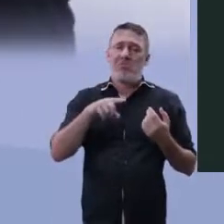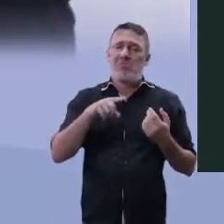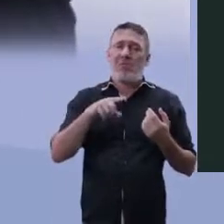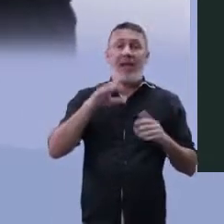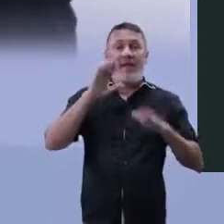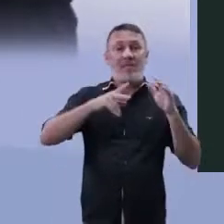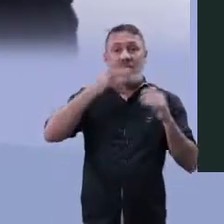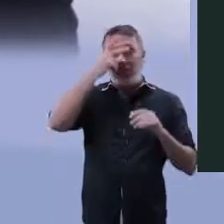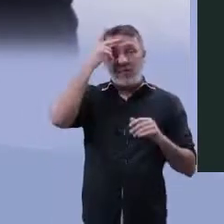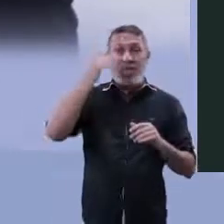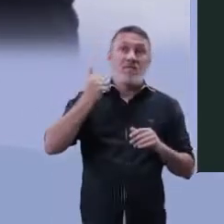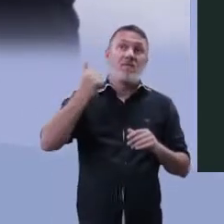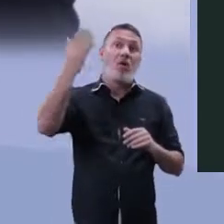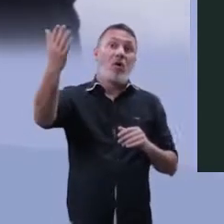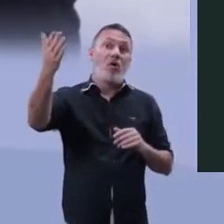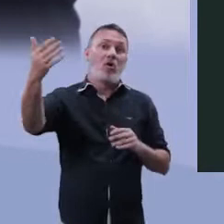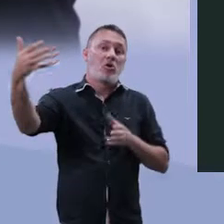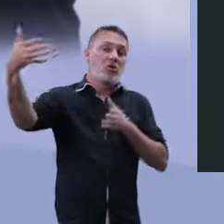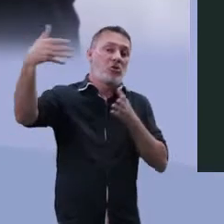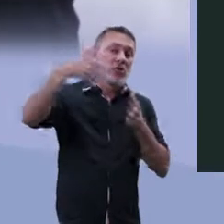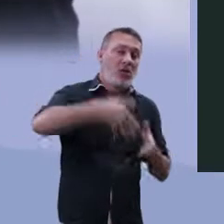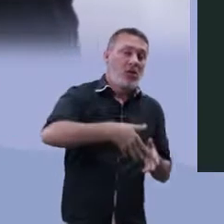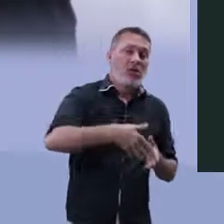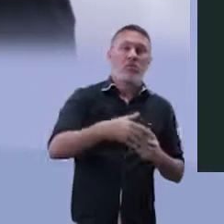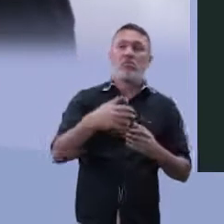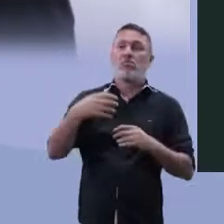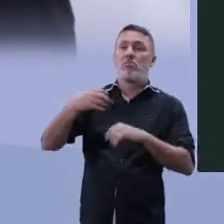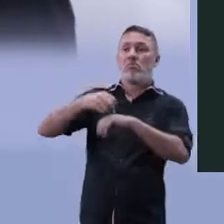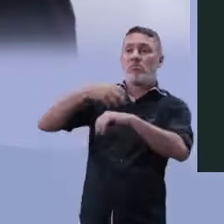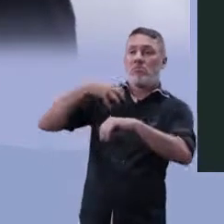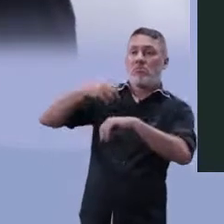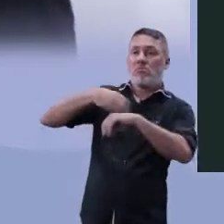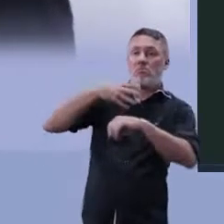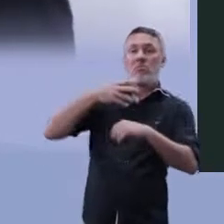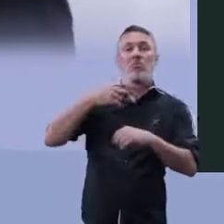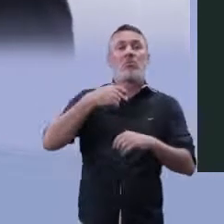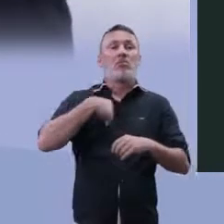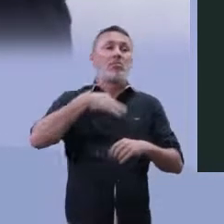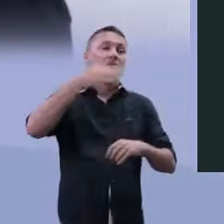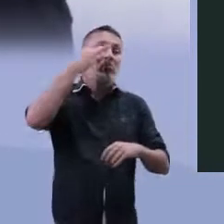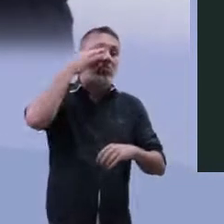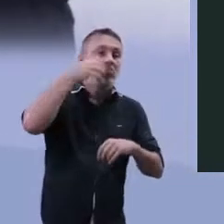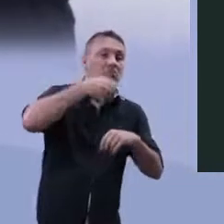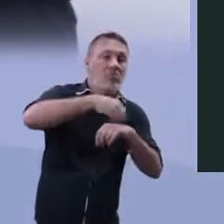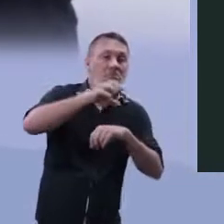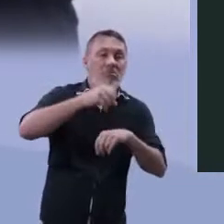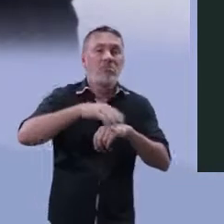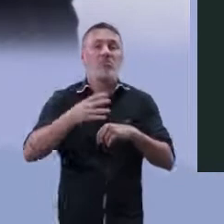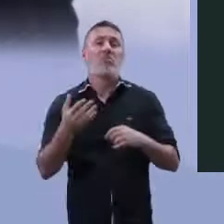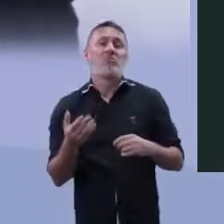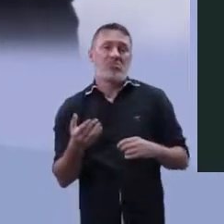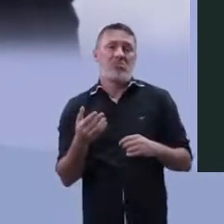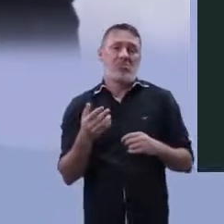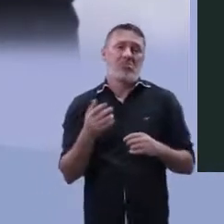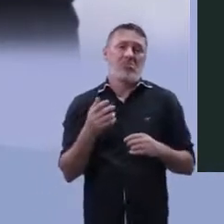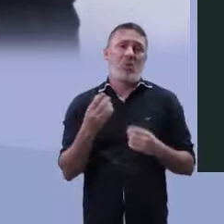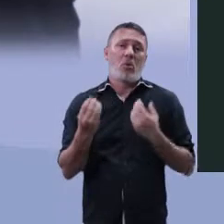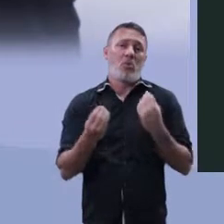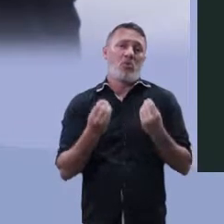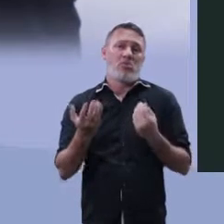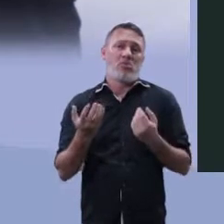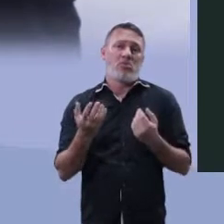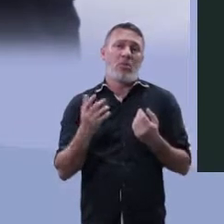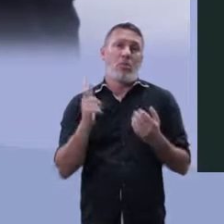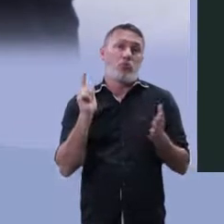mundo externo, né? É muito mais a partir de indivíduos que trazem notícias de outros lugares e você é informado